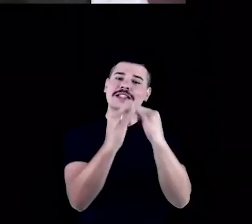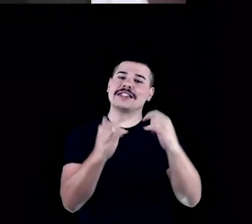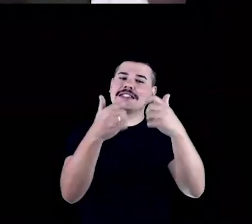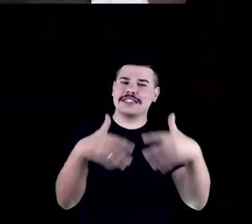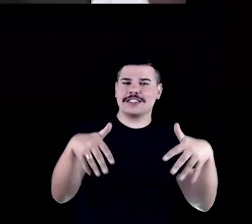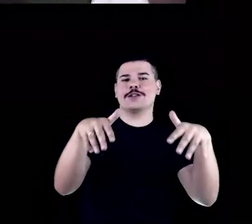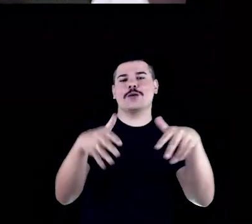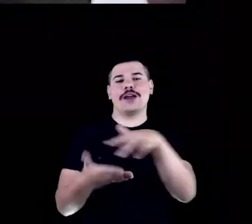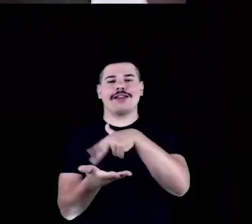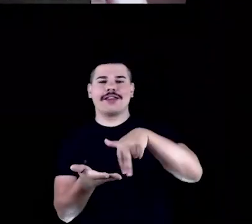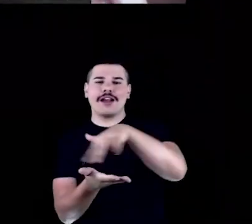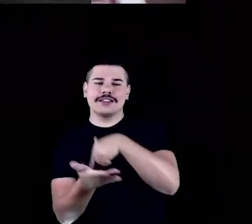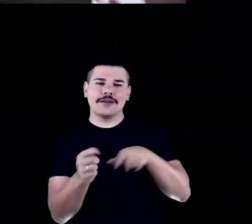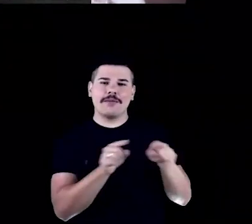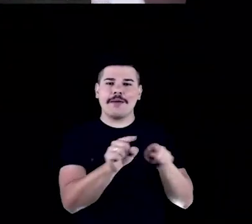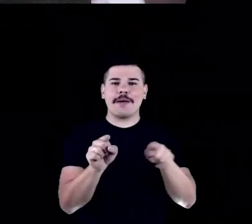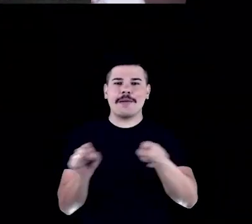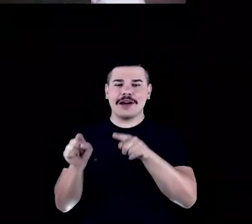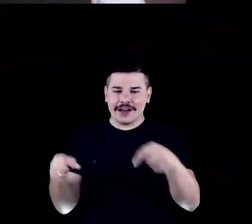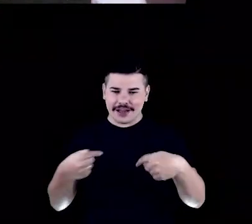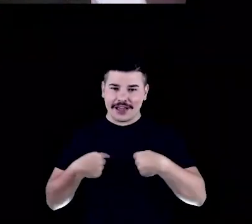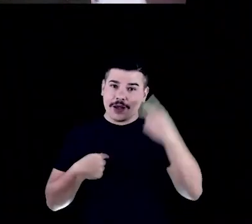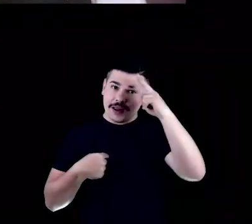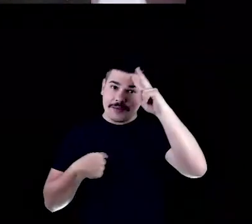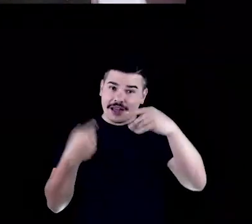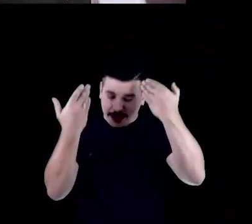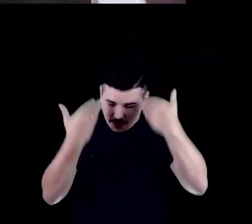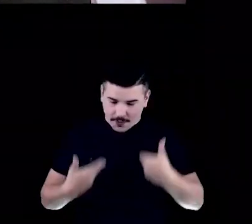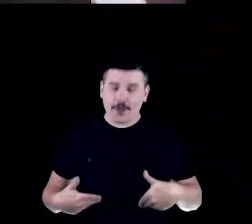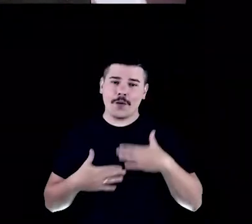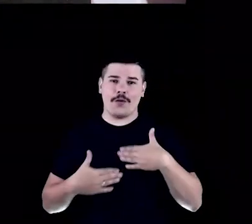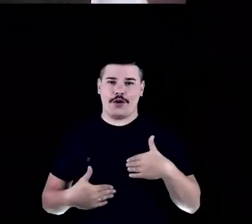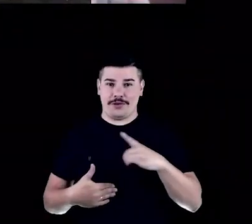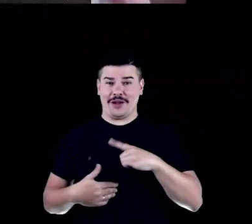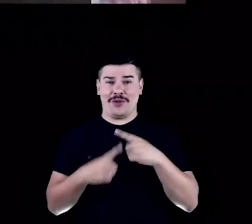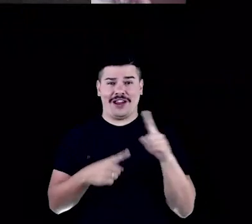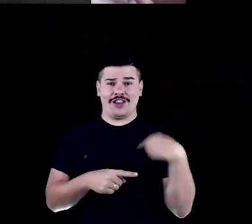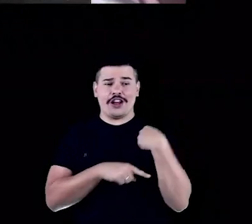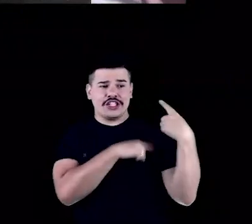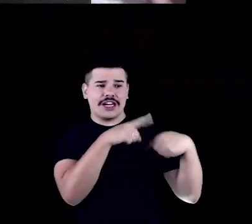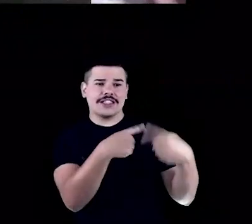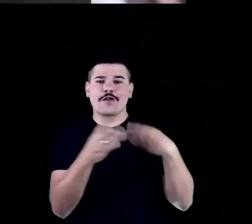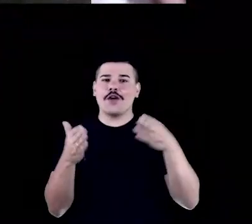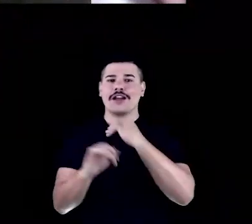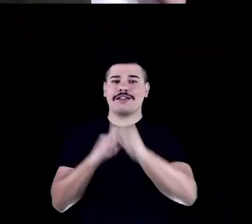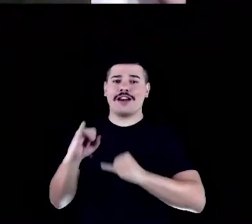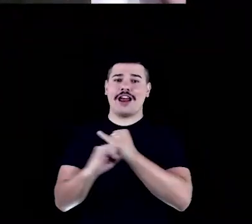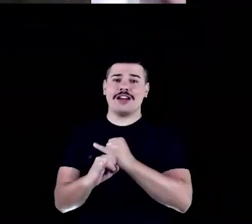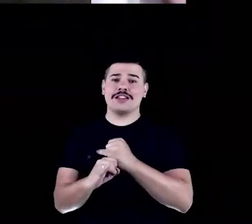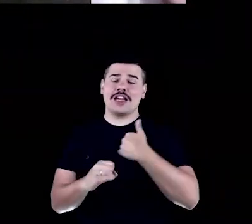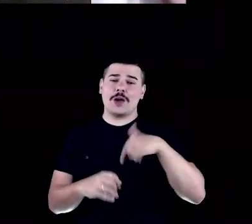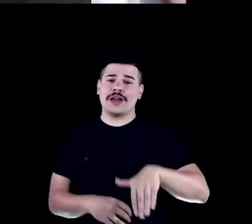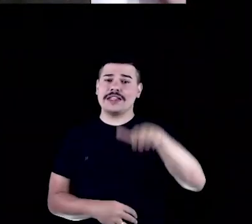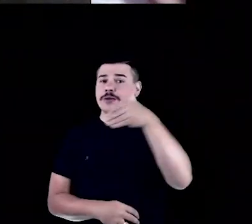galera da dança. E aí eu fui lembrando que eu também tinha um corpo. Porque sendo dessa geração, internet e tudo mais, acabou